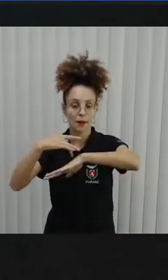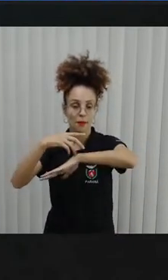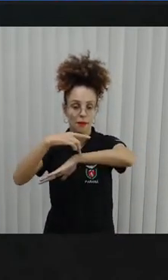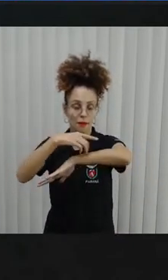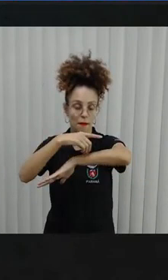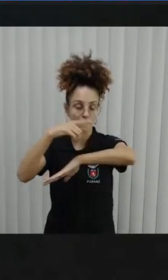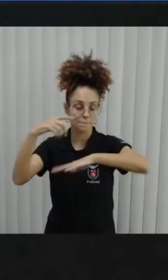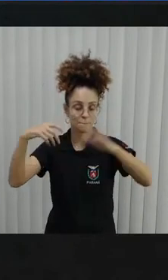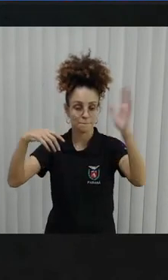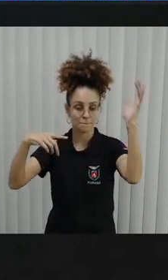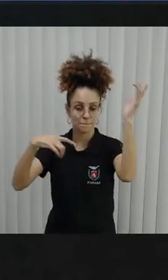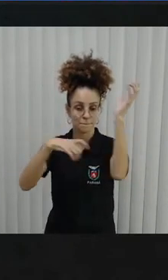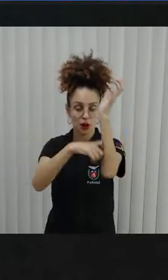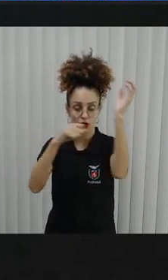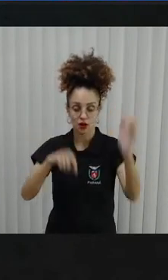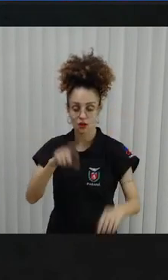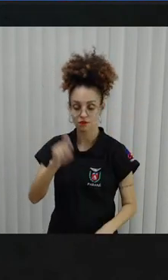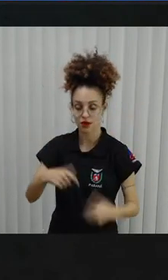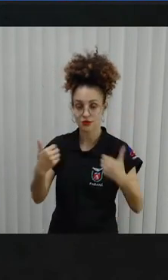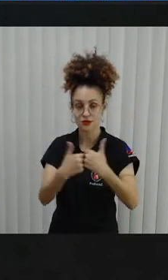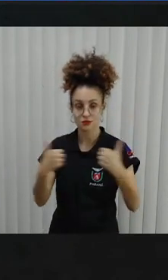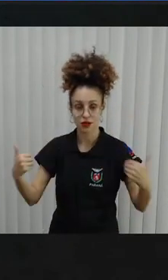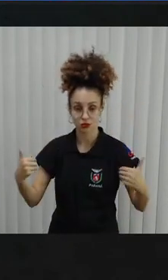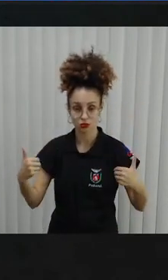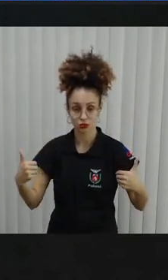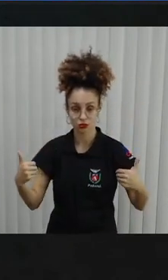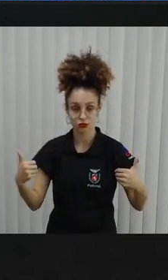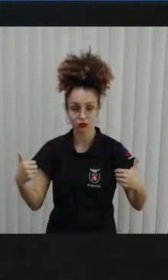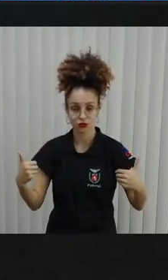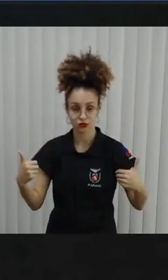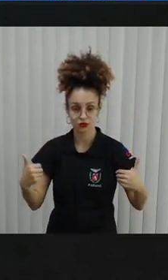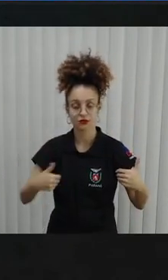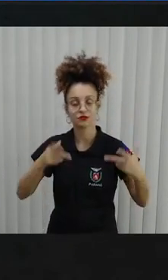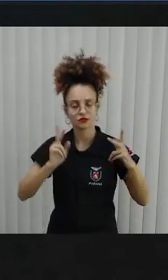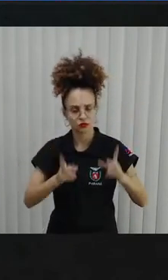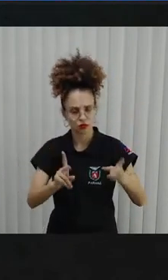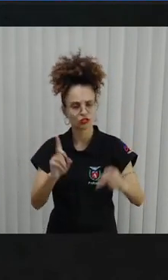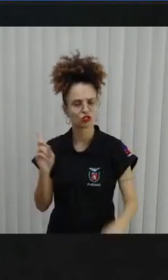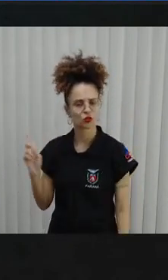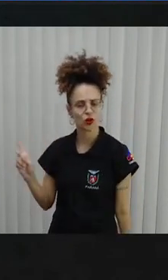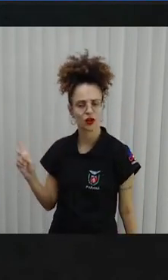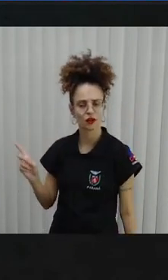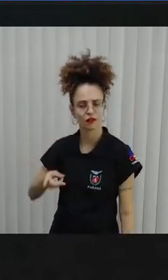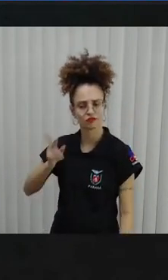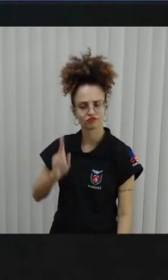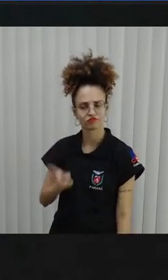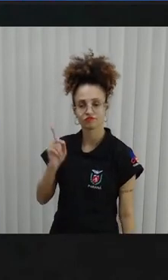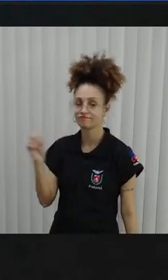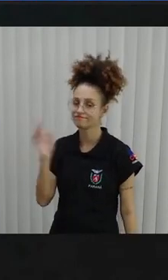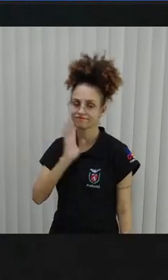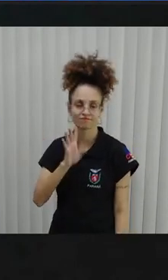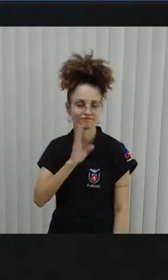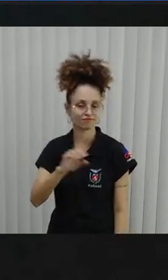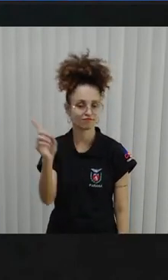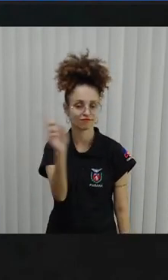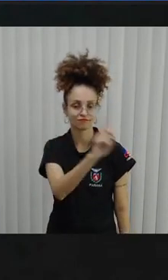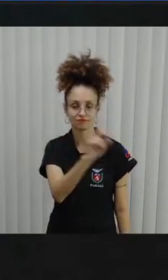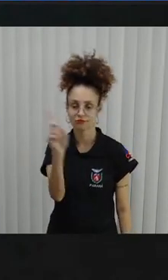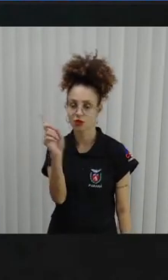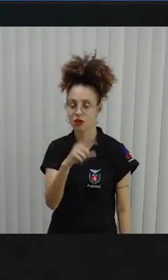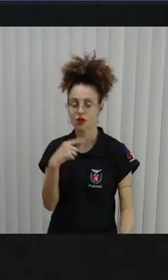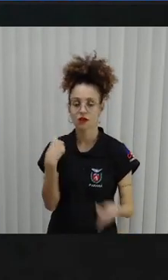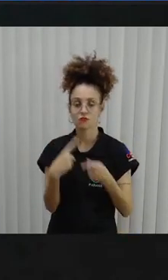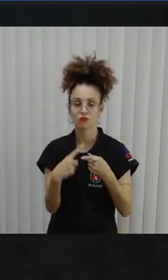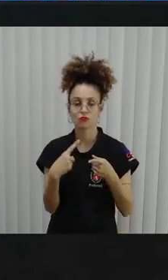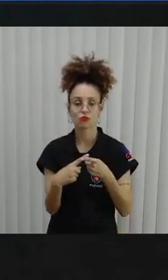tecla espaço, olha o que vai acontecer. Apertei. O nosso Dino continua pulando. Isso não é legal. Por que que isso acontece?